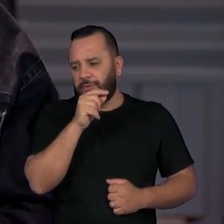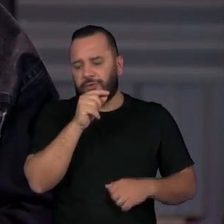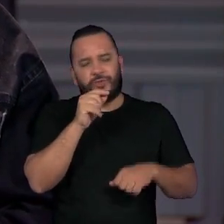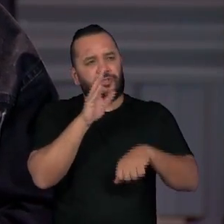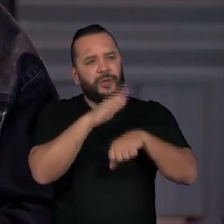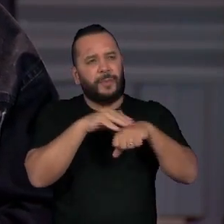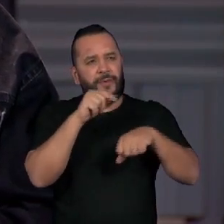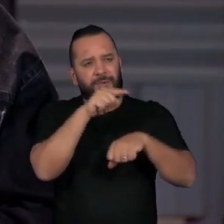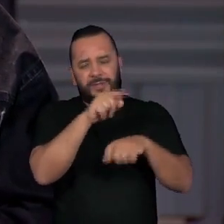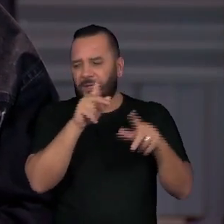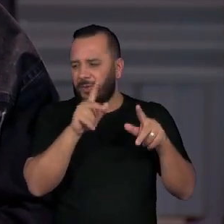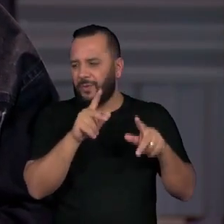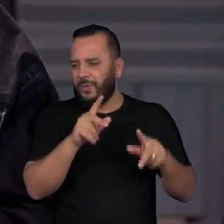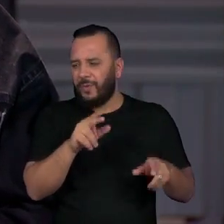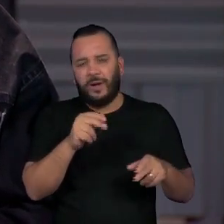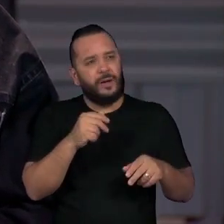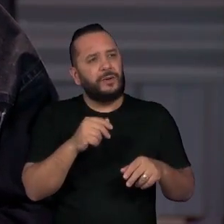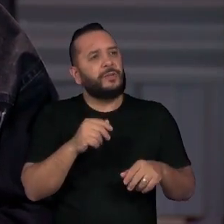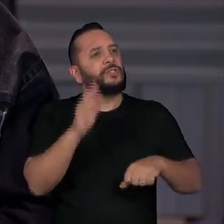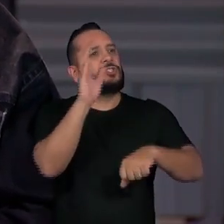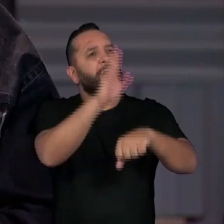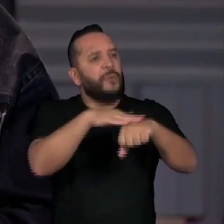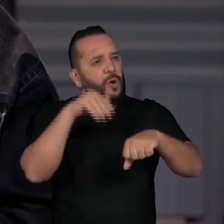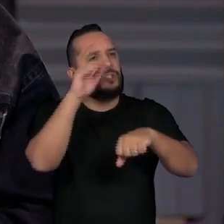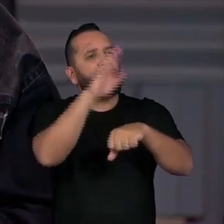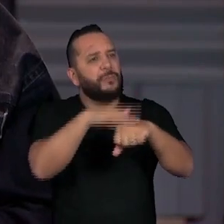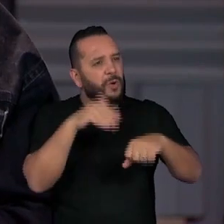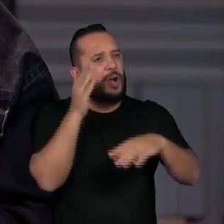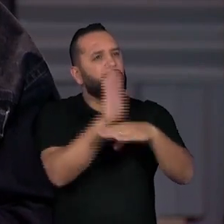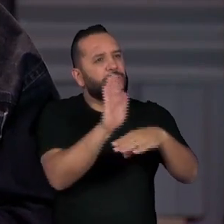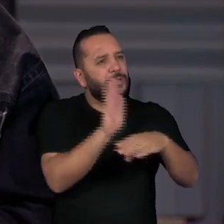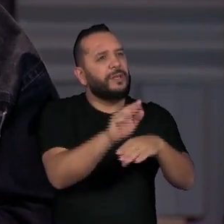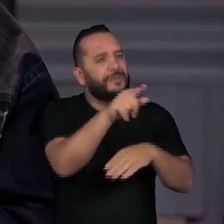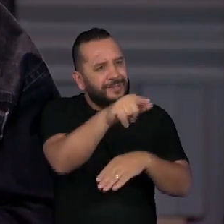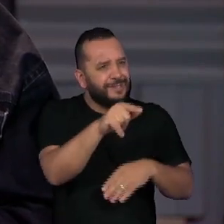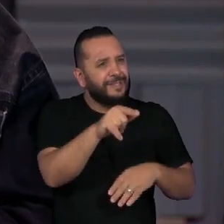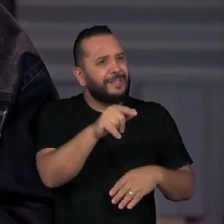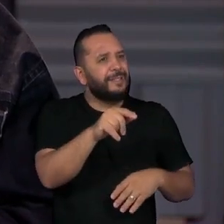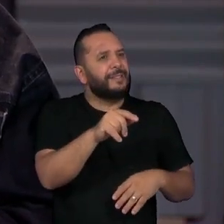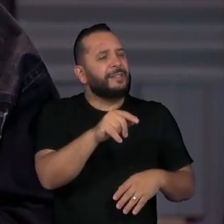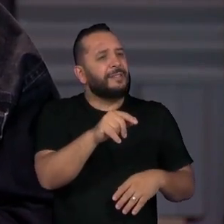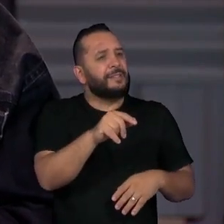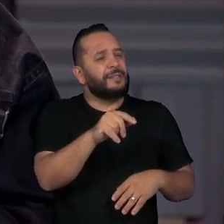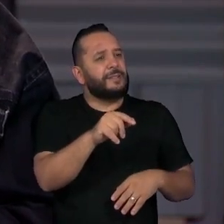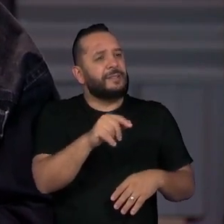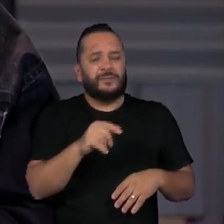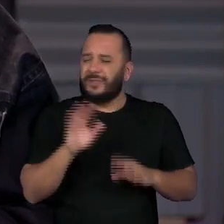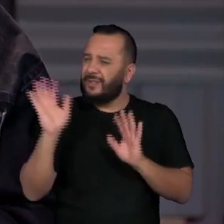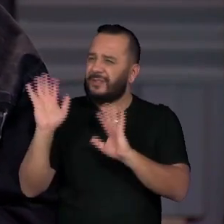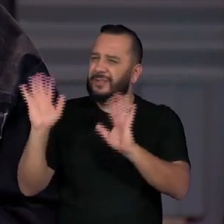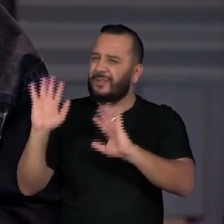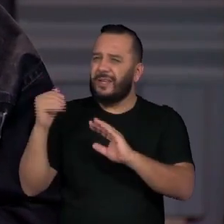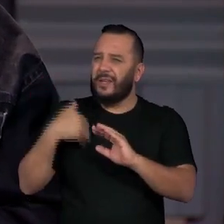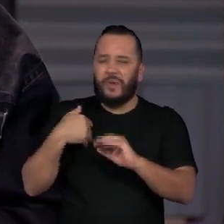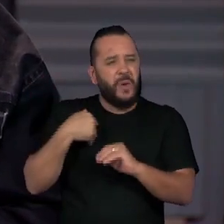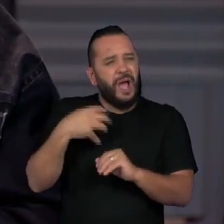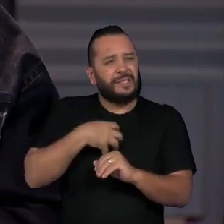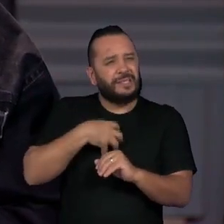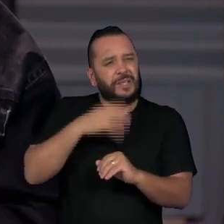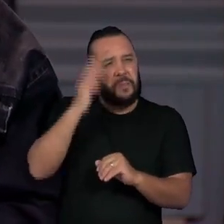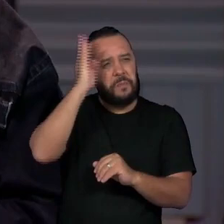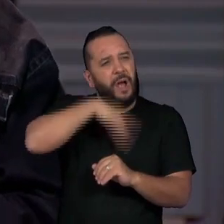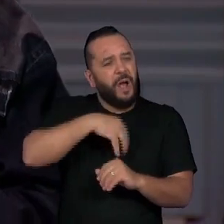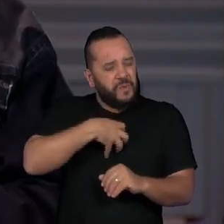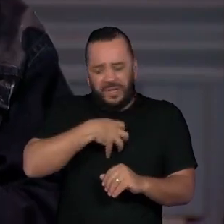na letra da Rita Lee em vão ficando cara não venha me chamar porque eu sou assim mesmo eu sou Ovelha